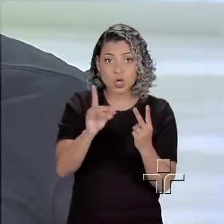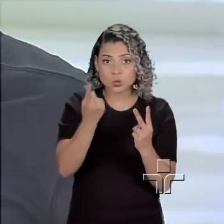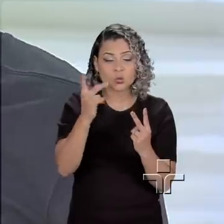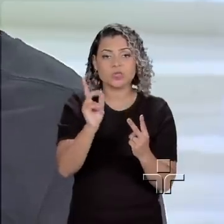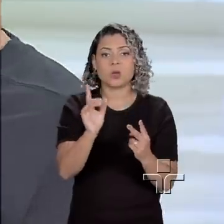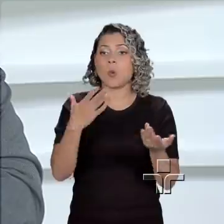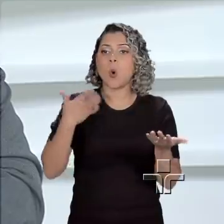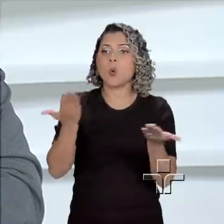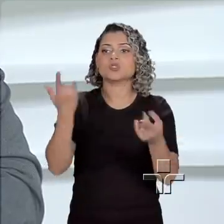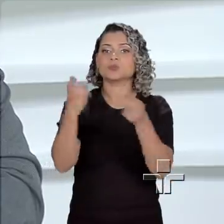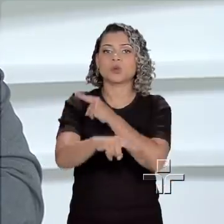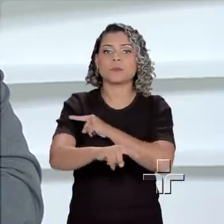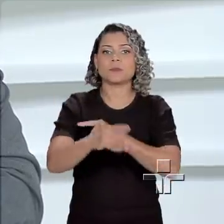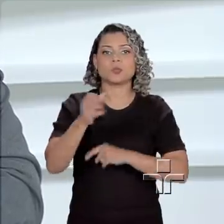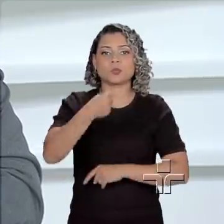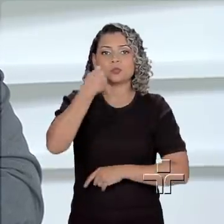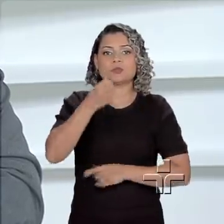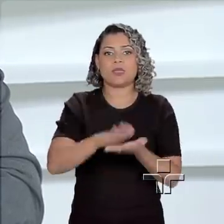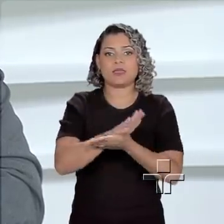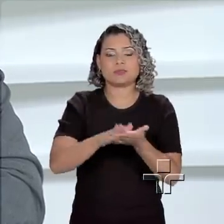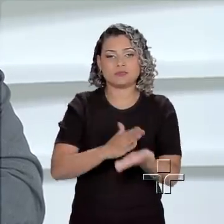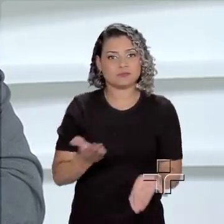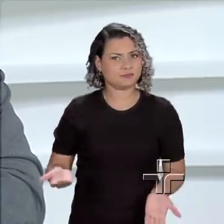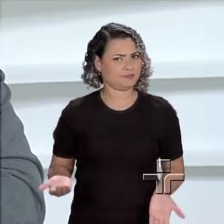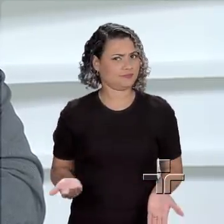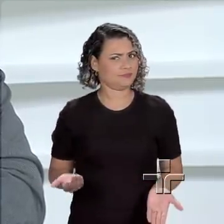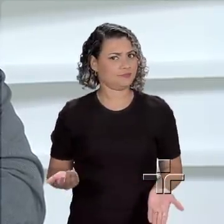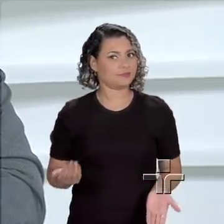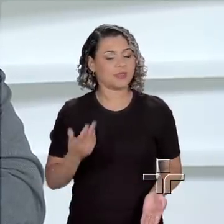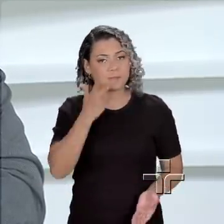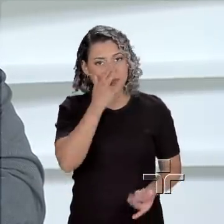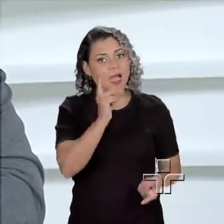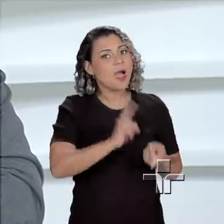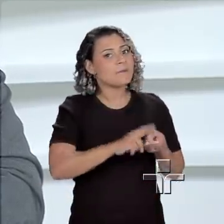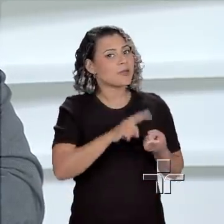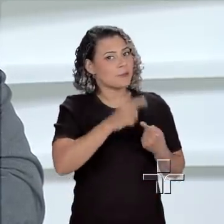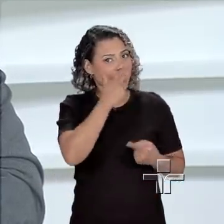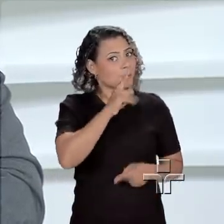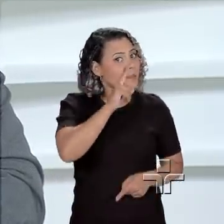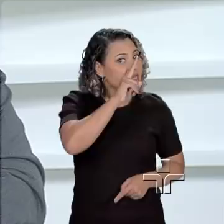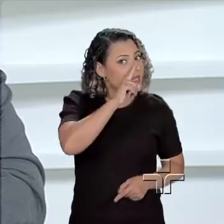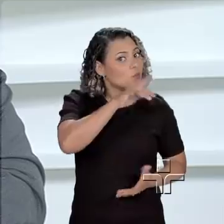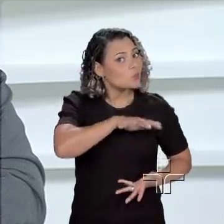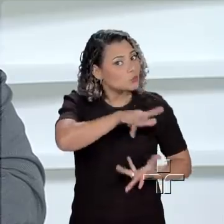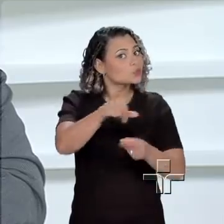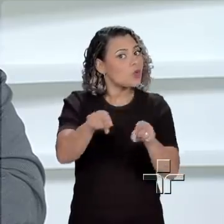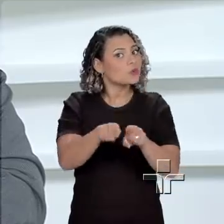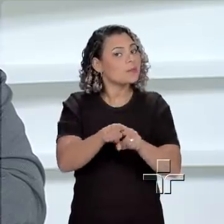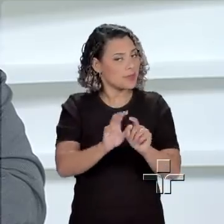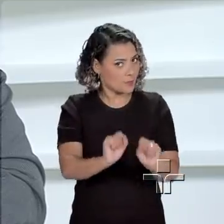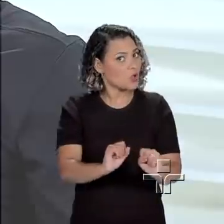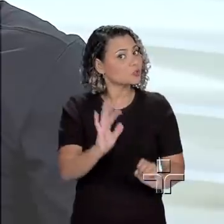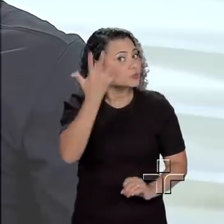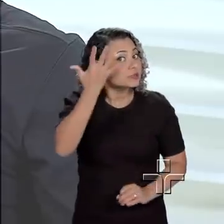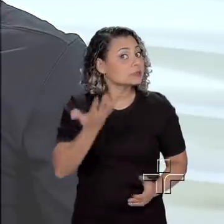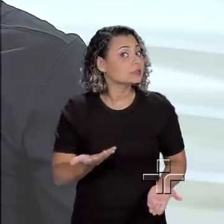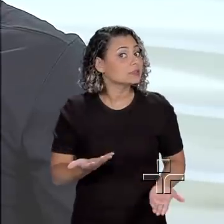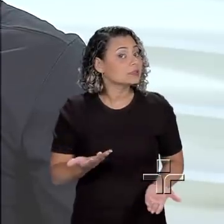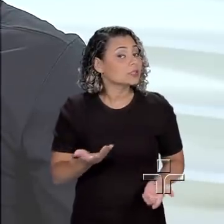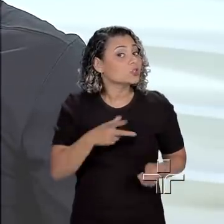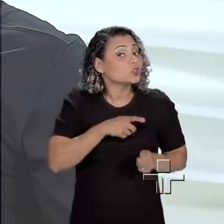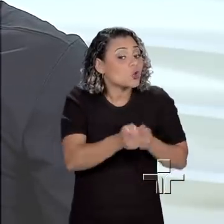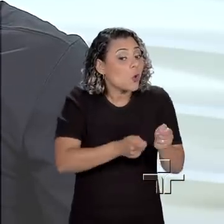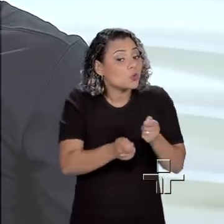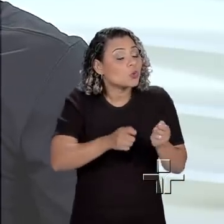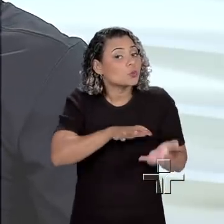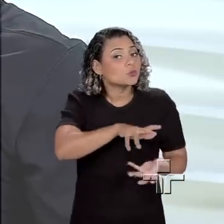o NSA já não é uma ameaça desse tipo, até mundialmente? De controle,